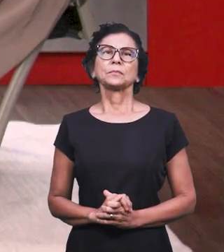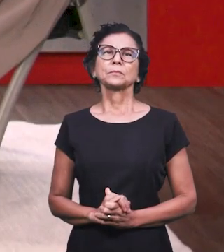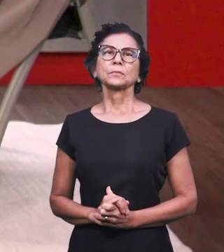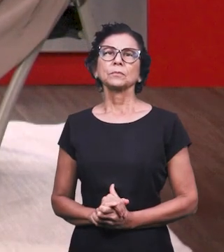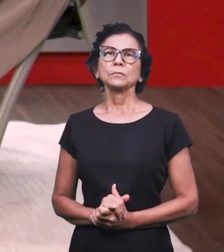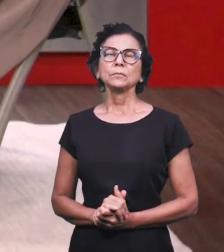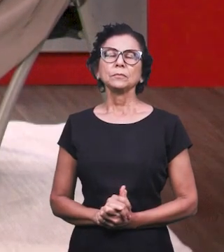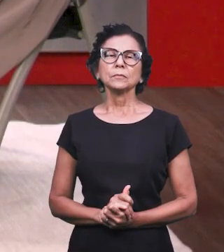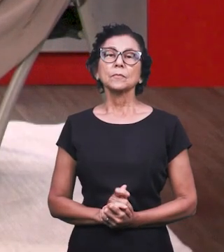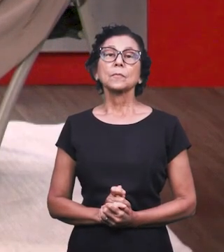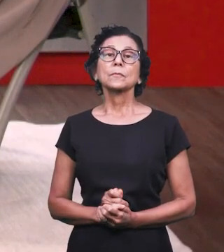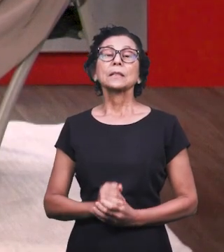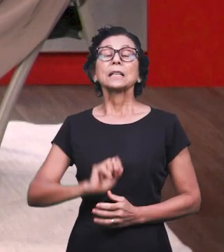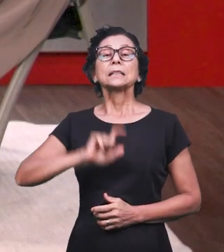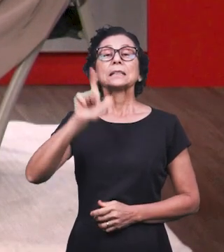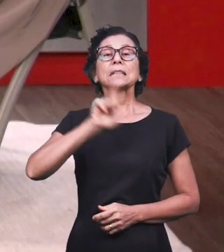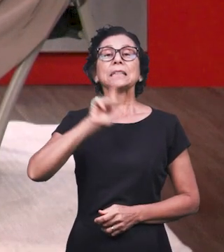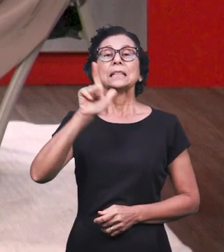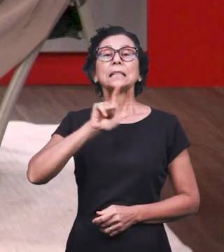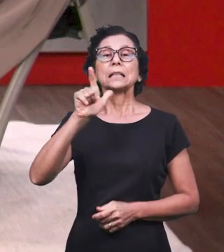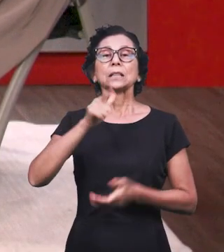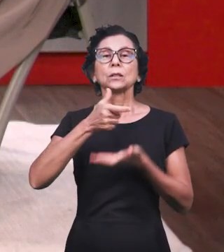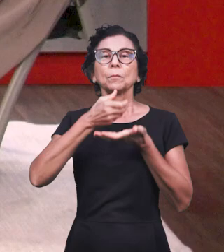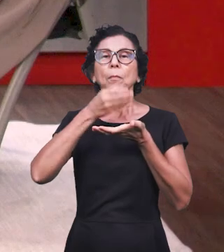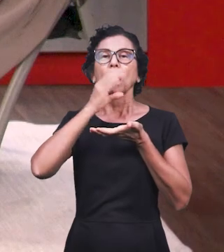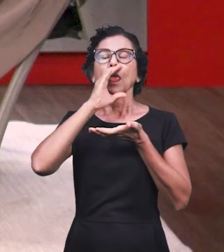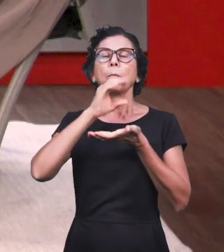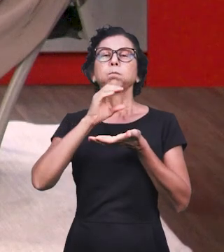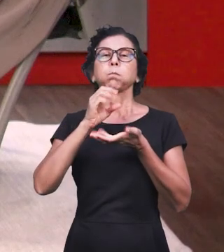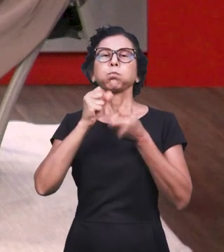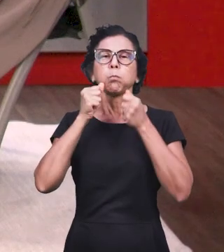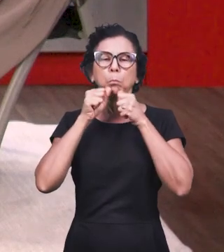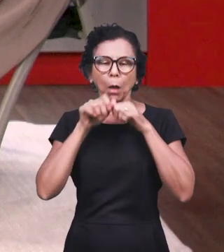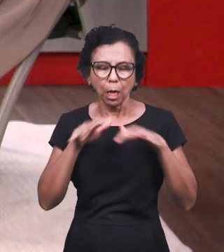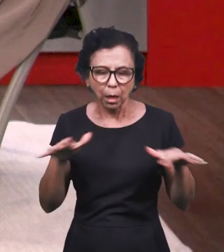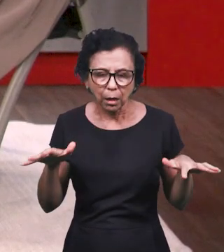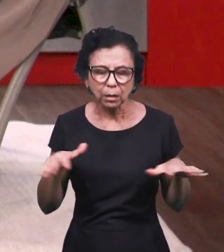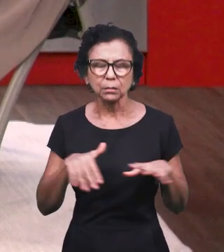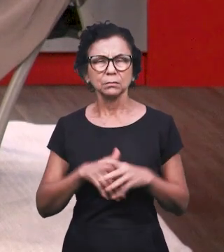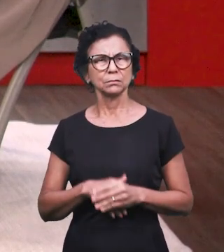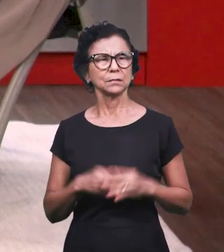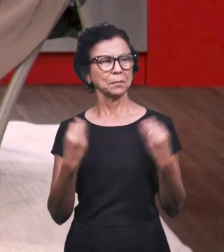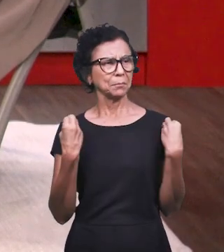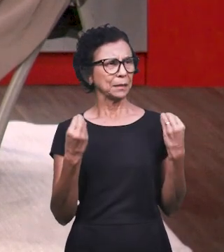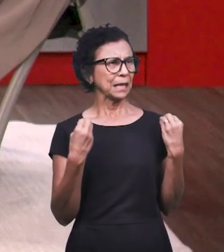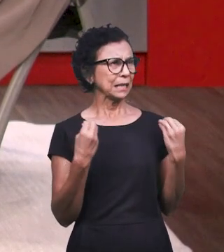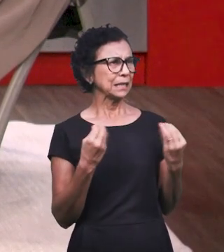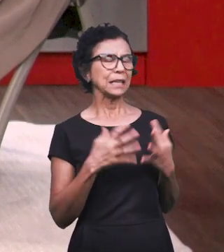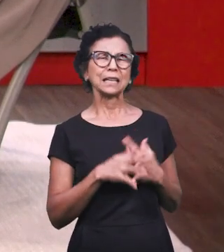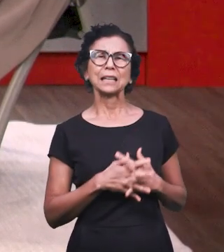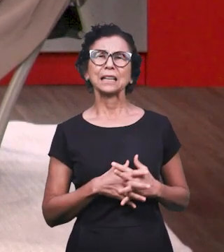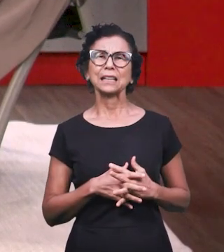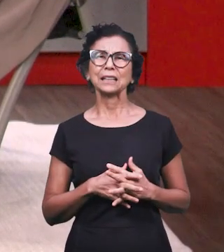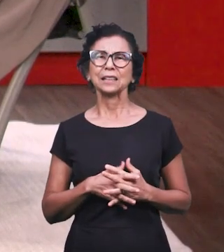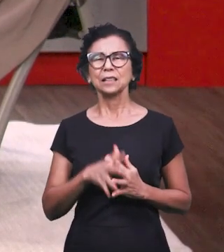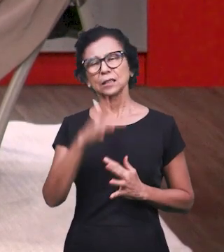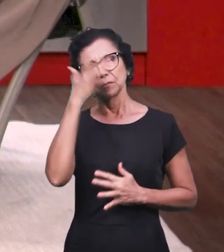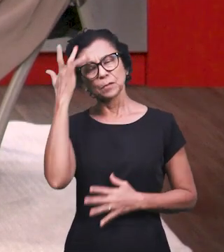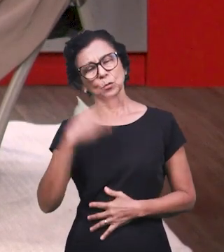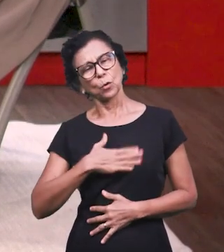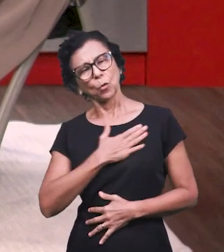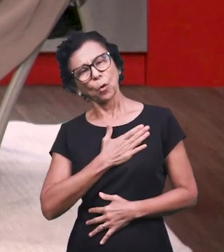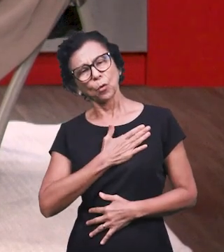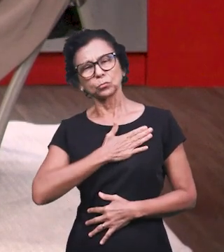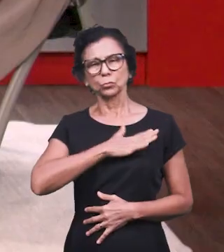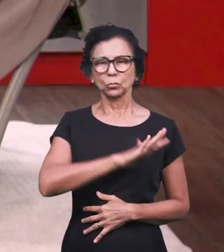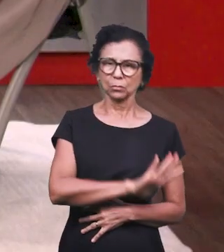de enxaguante, ele é recomendável? A gente vê muito isso, né, assim, tem gente que usa, tem gente que não usa, tem a gente que acha bom, tem